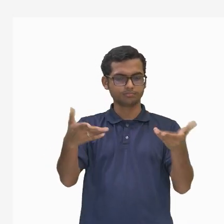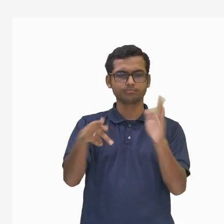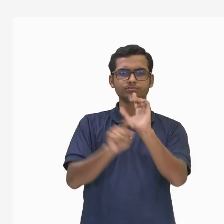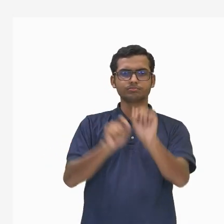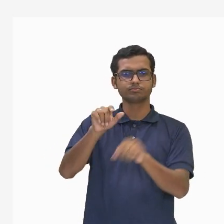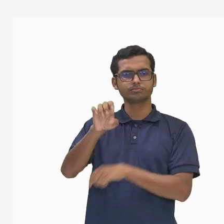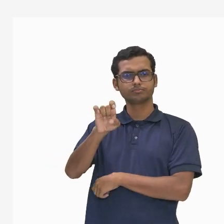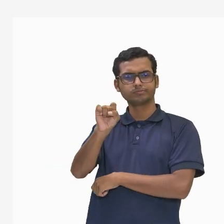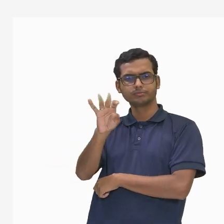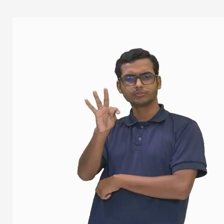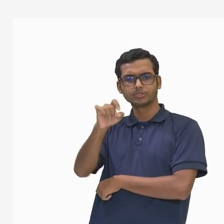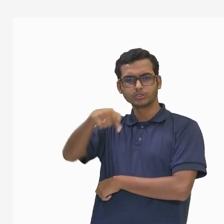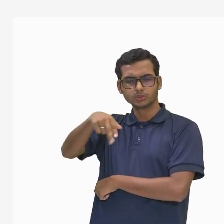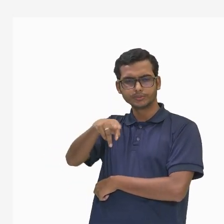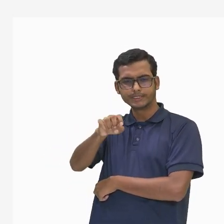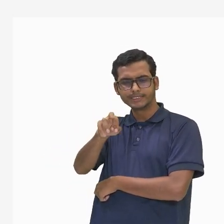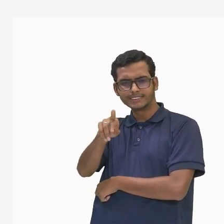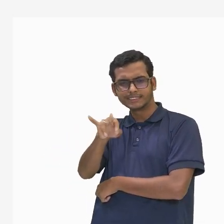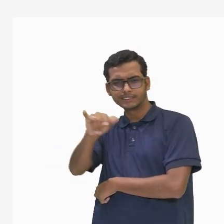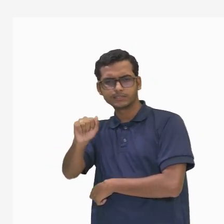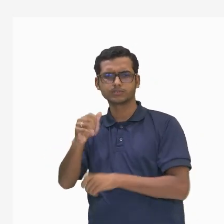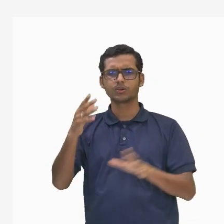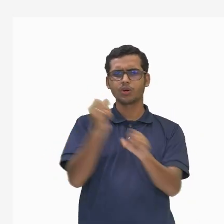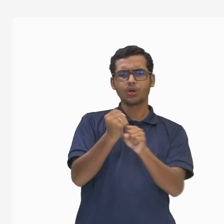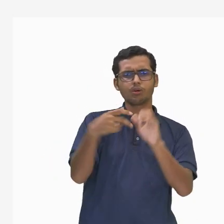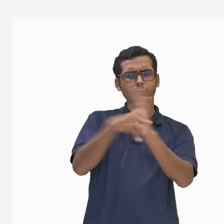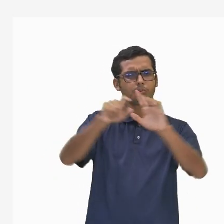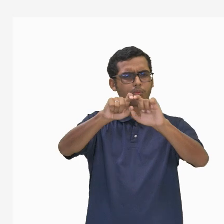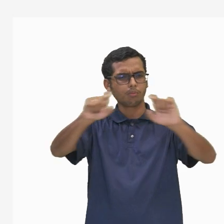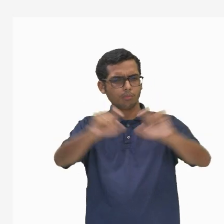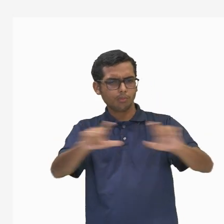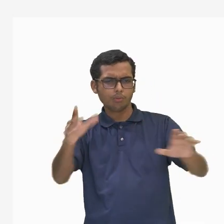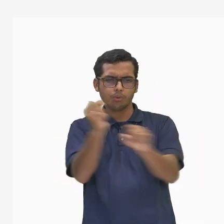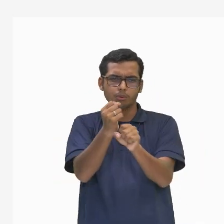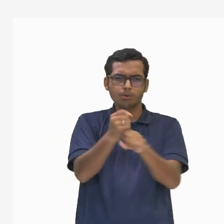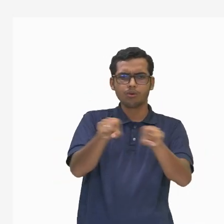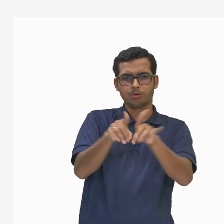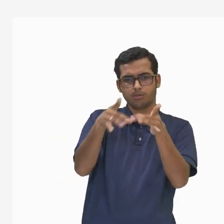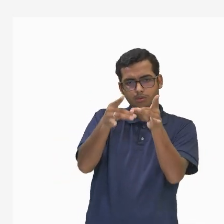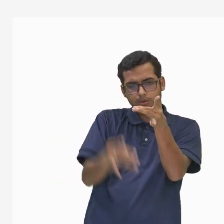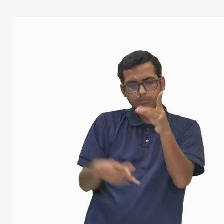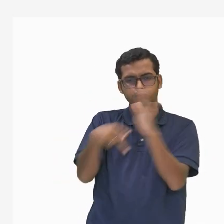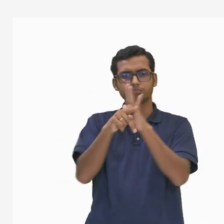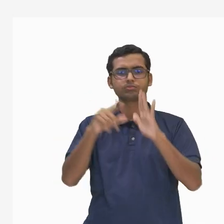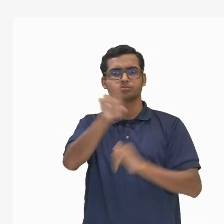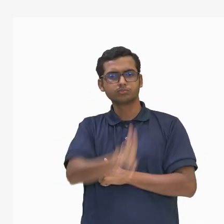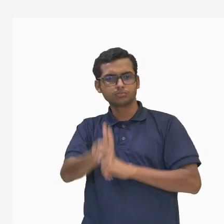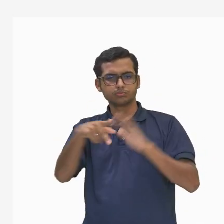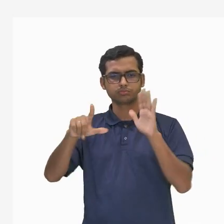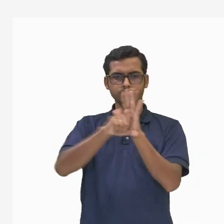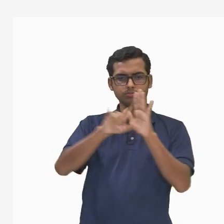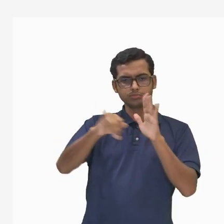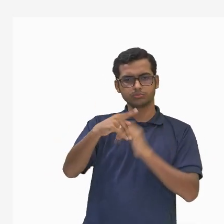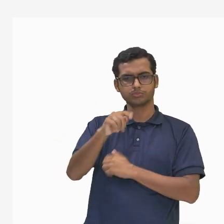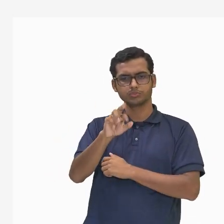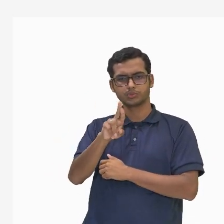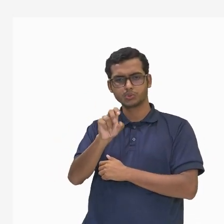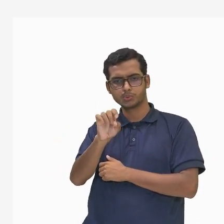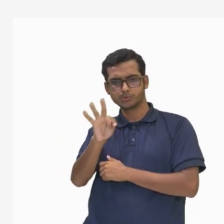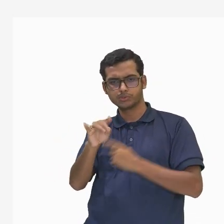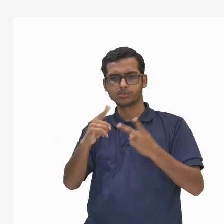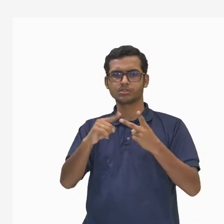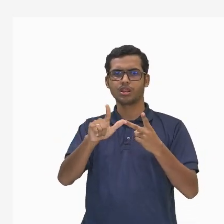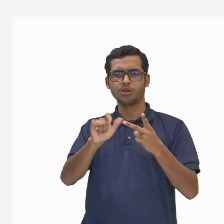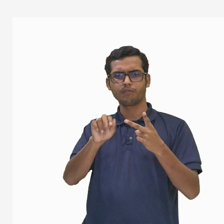Conhecimento, Estequiometria, Cálculo de Fórmulas. E o detalhamento é a aplicação da lei de Proust e